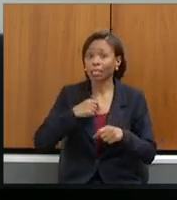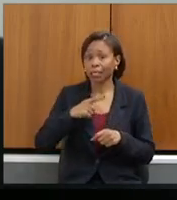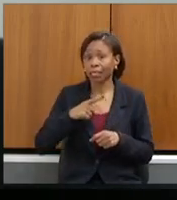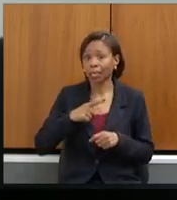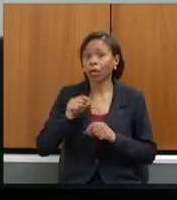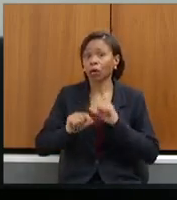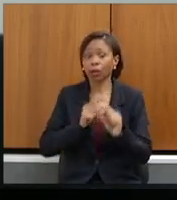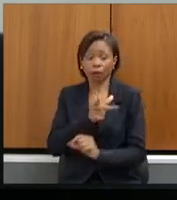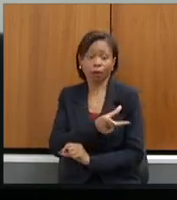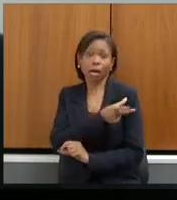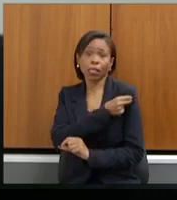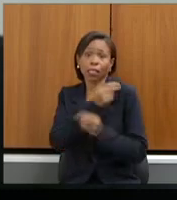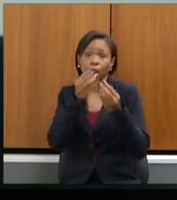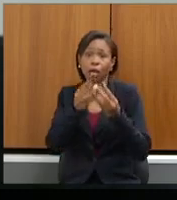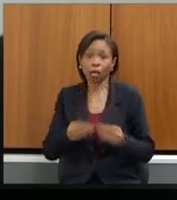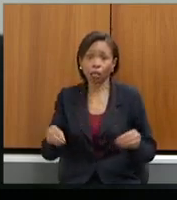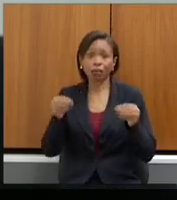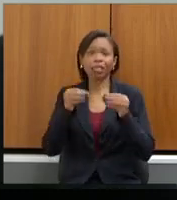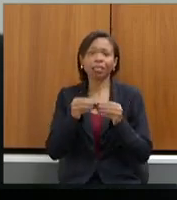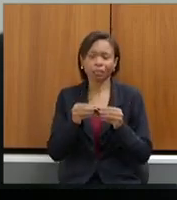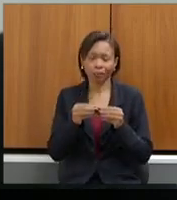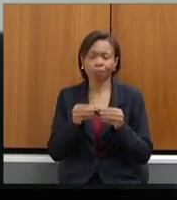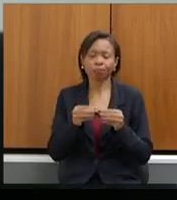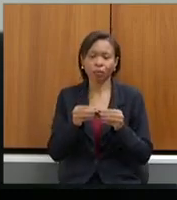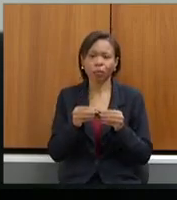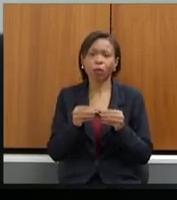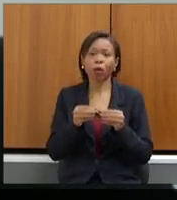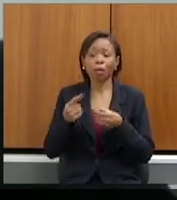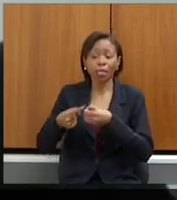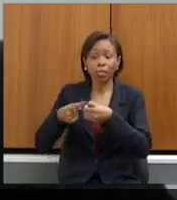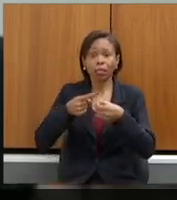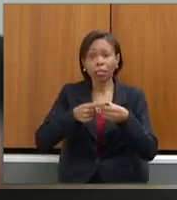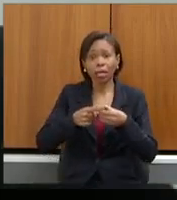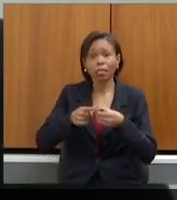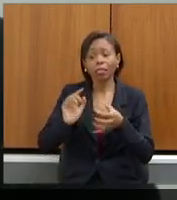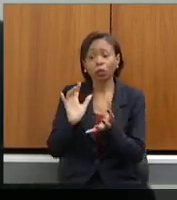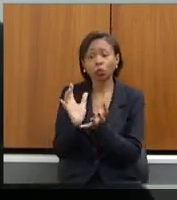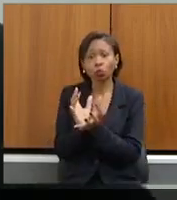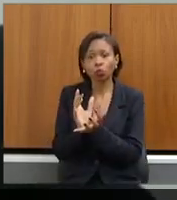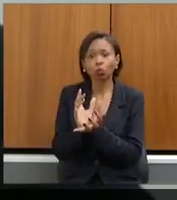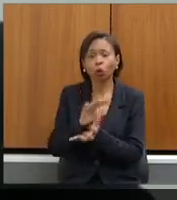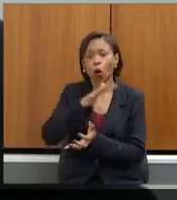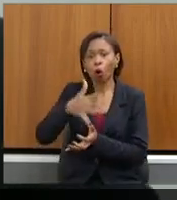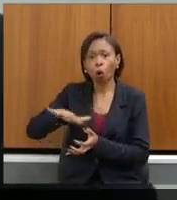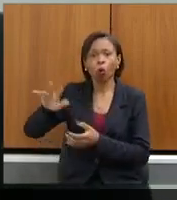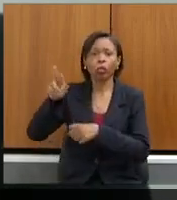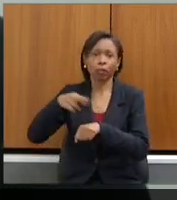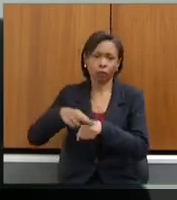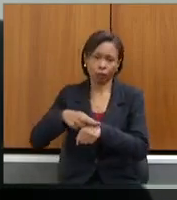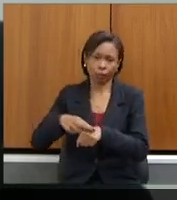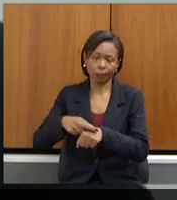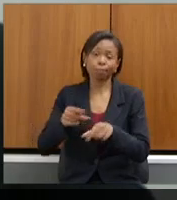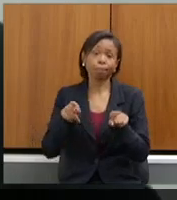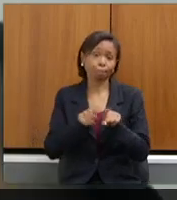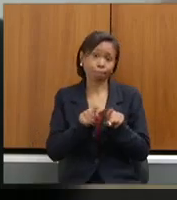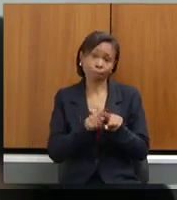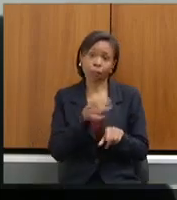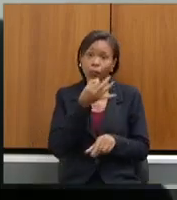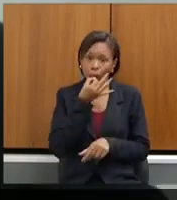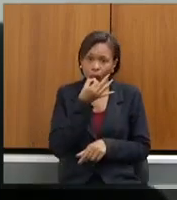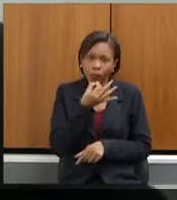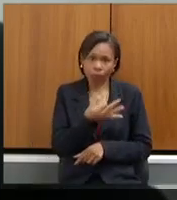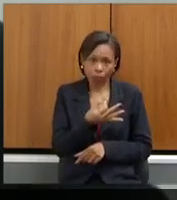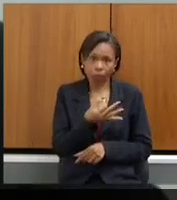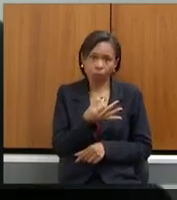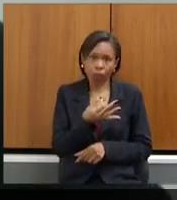vacina para os municípios que se encontra na onda roxa e por fim só para terminar deixo aqui também a sugestão e logo em